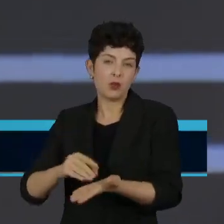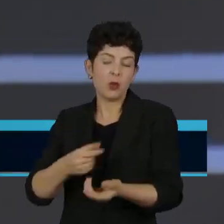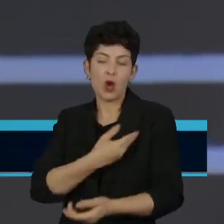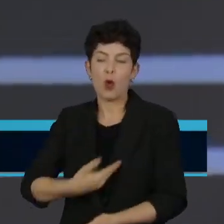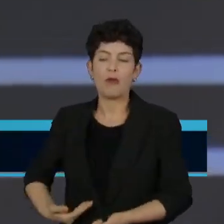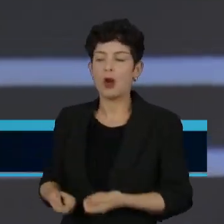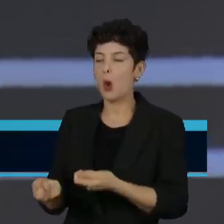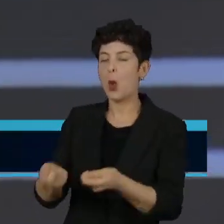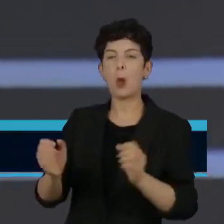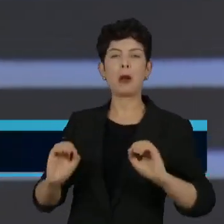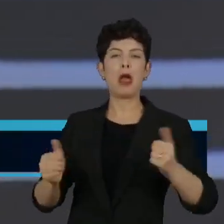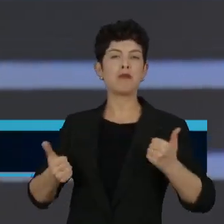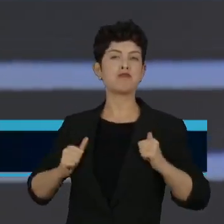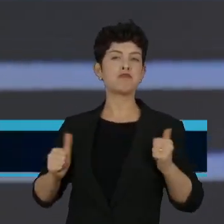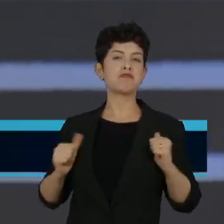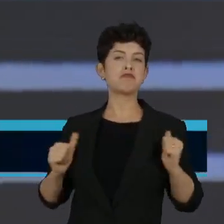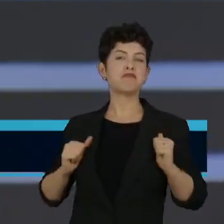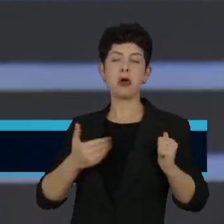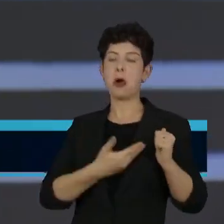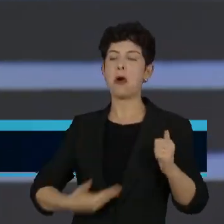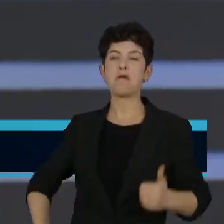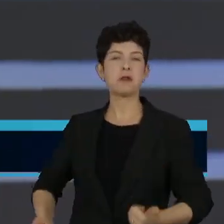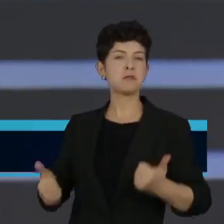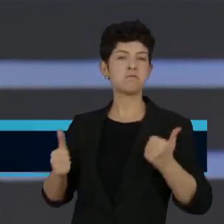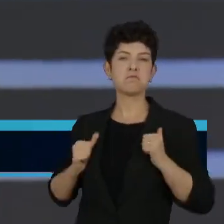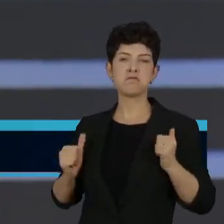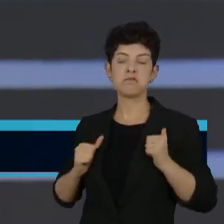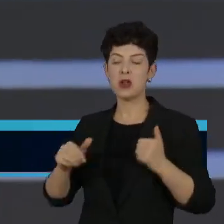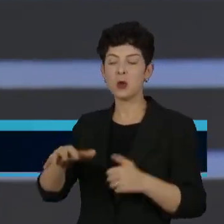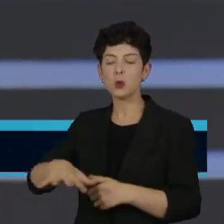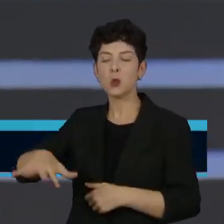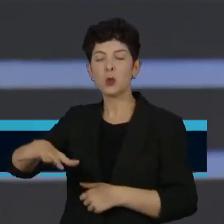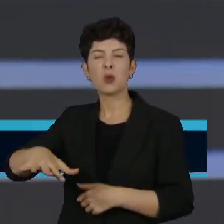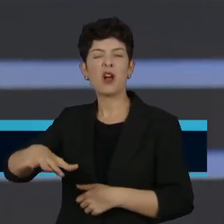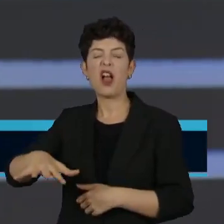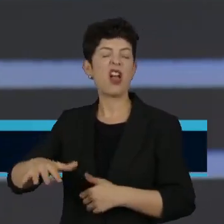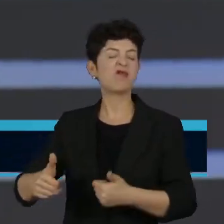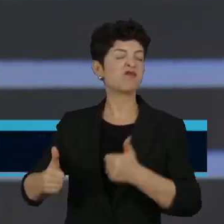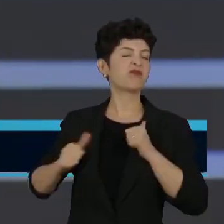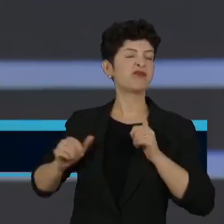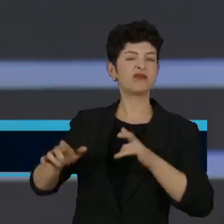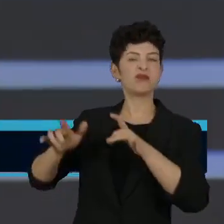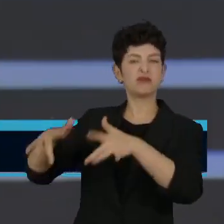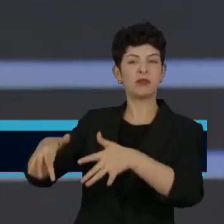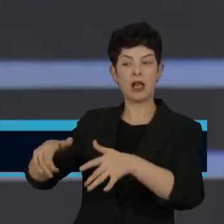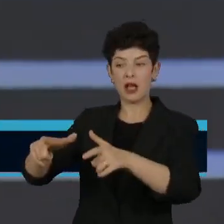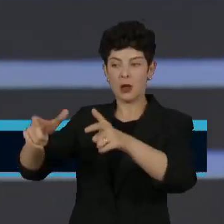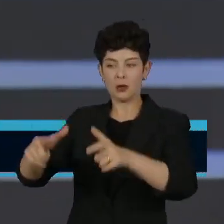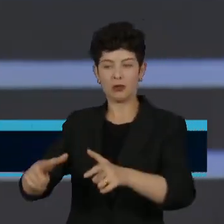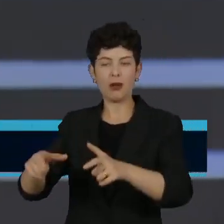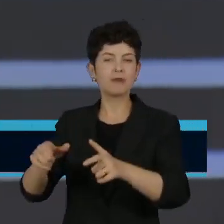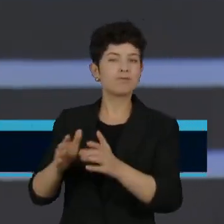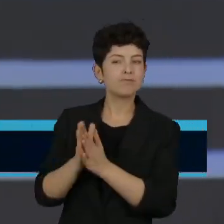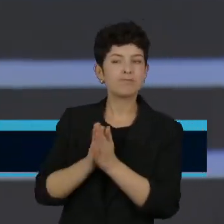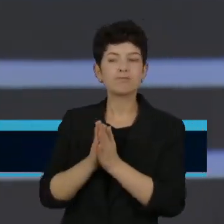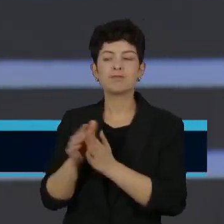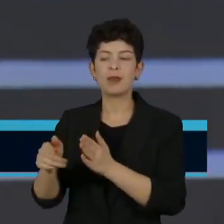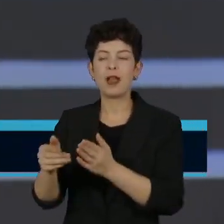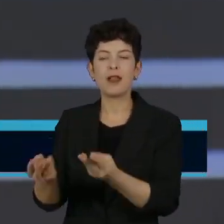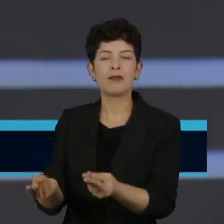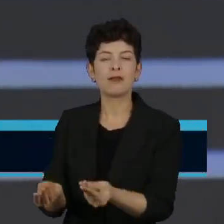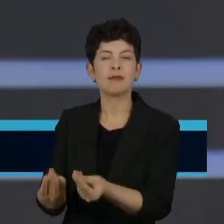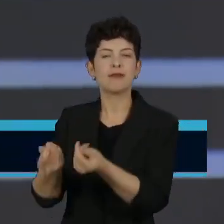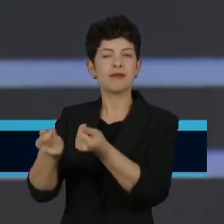Né? No momento em que você não tem o Estado presente numa região e, ao mesmo tempo, essa região oferece determinadas